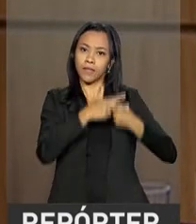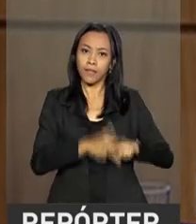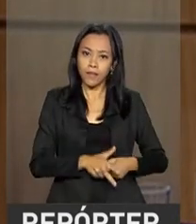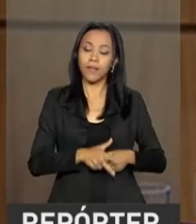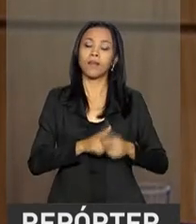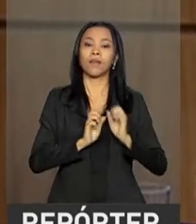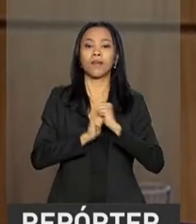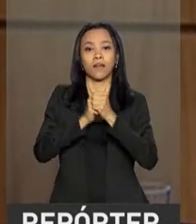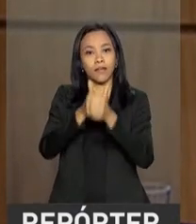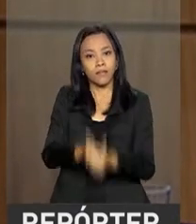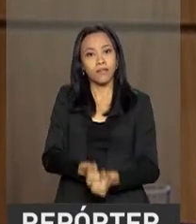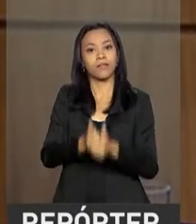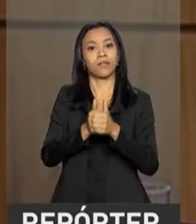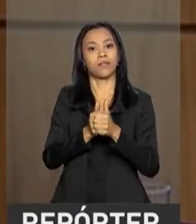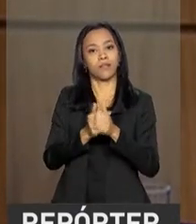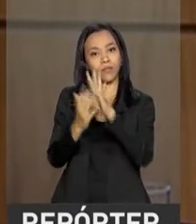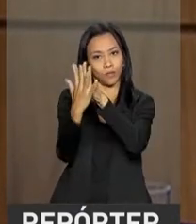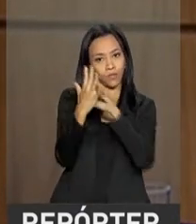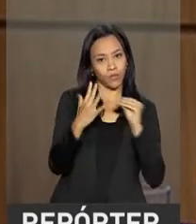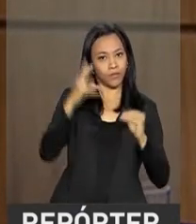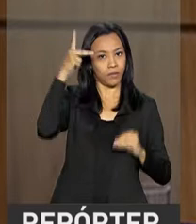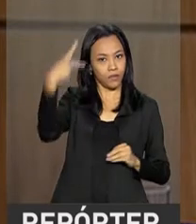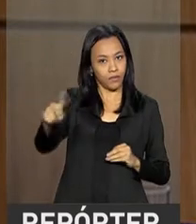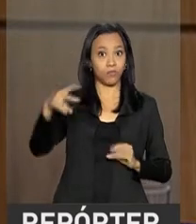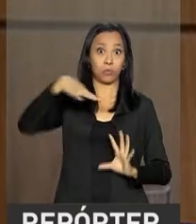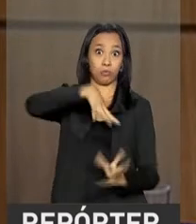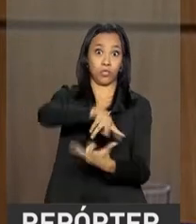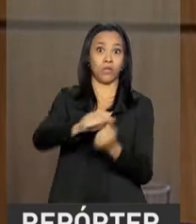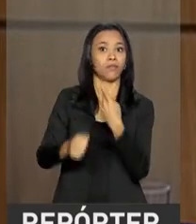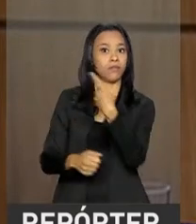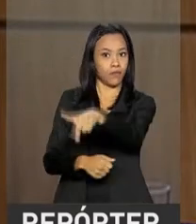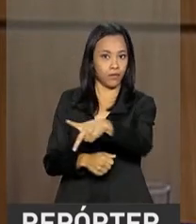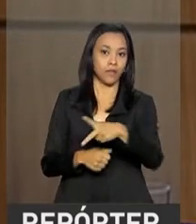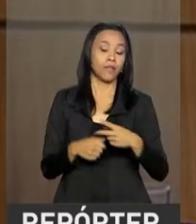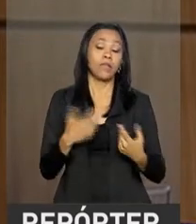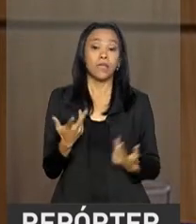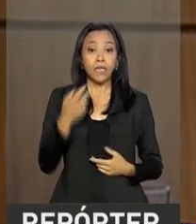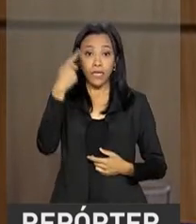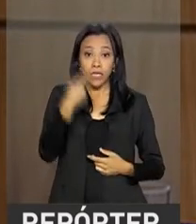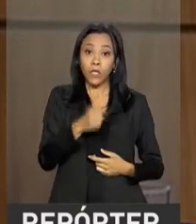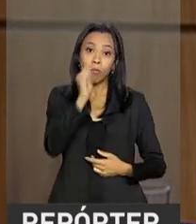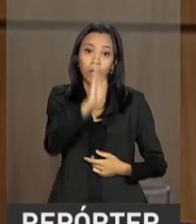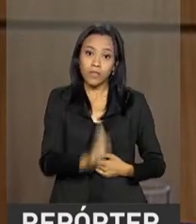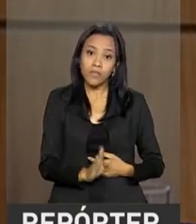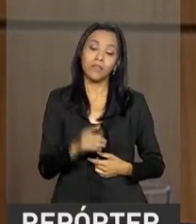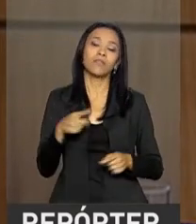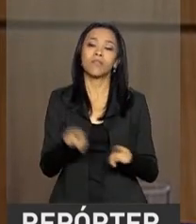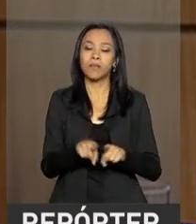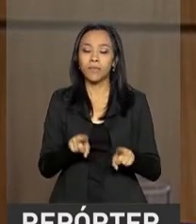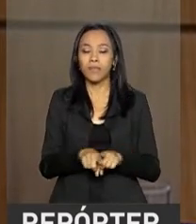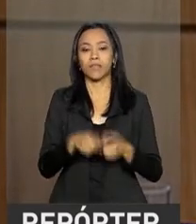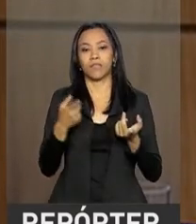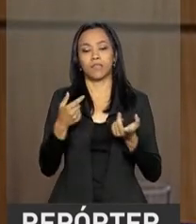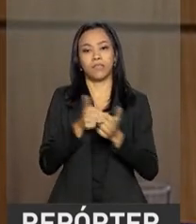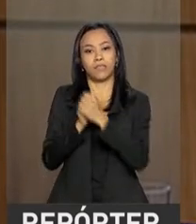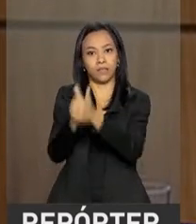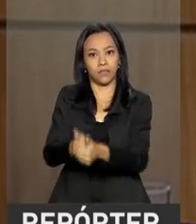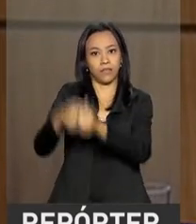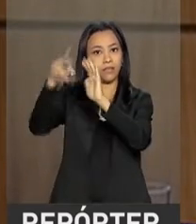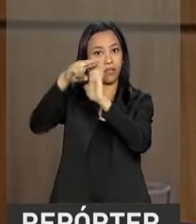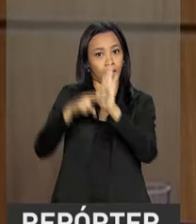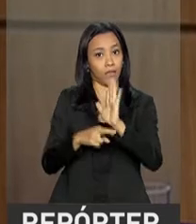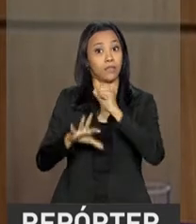às melhores práticas mundiais ea convergência do brasil as peças que as regras consolidadas